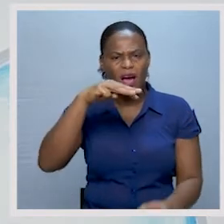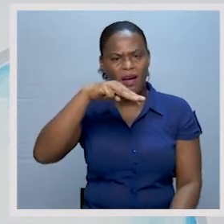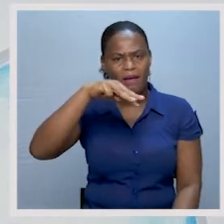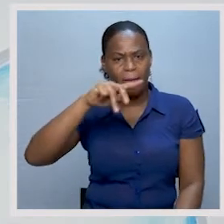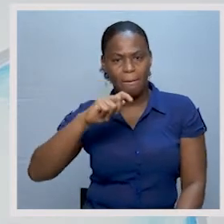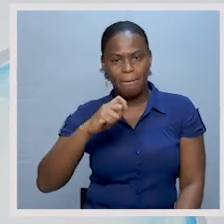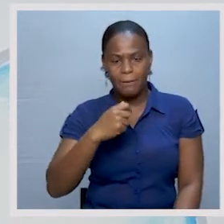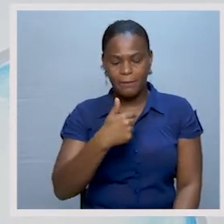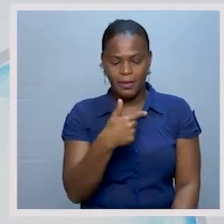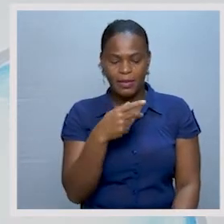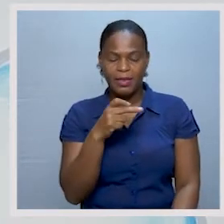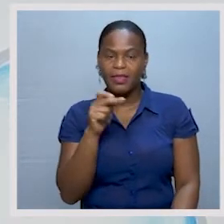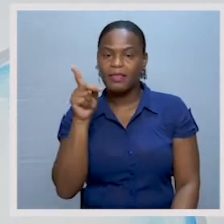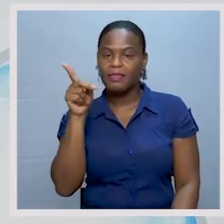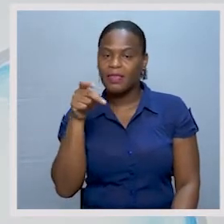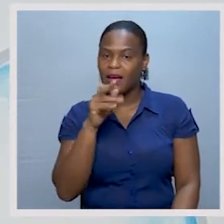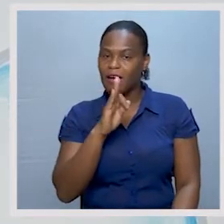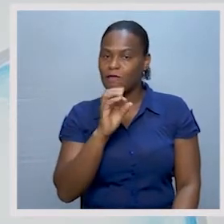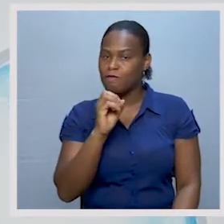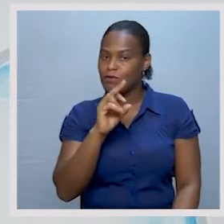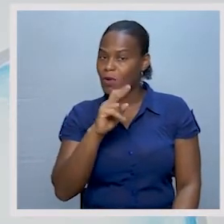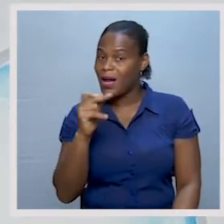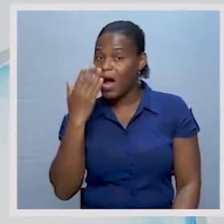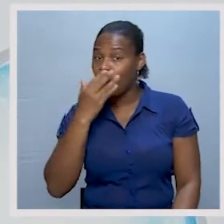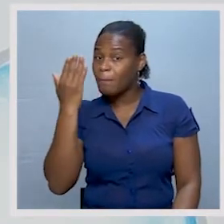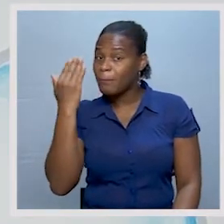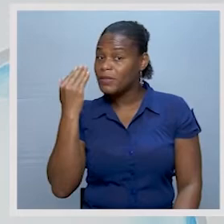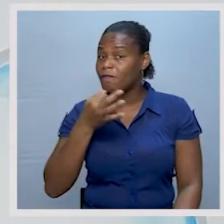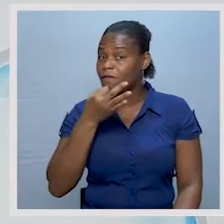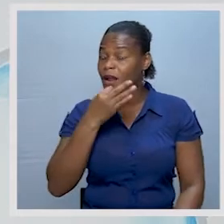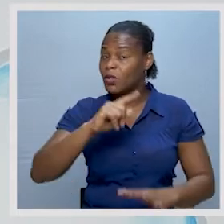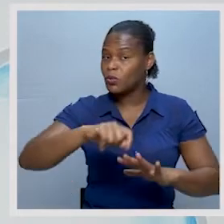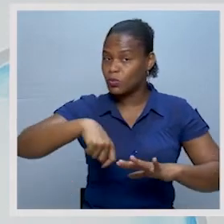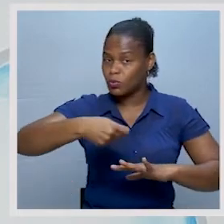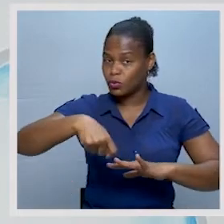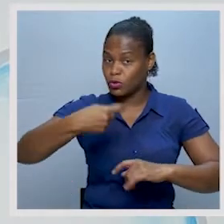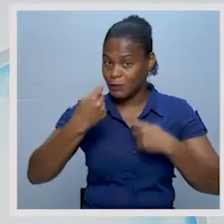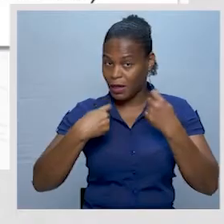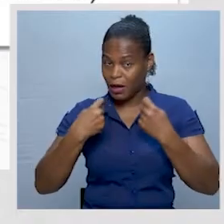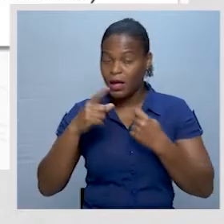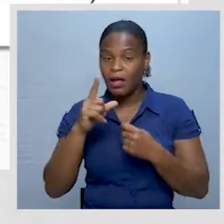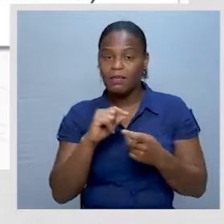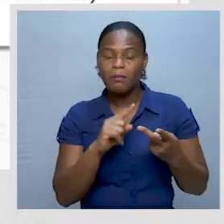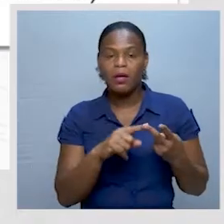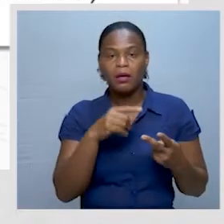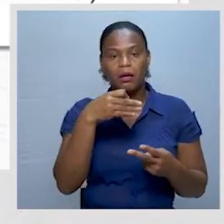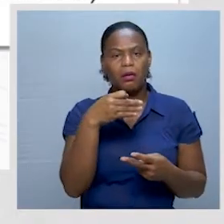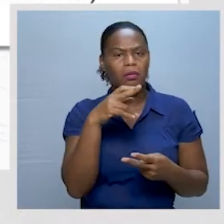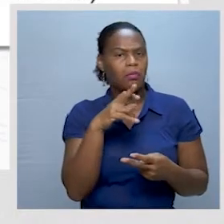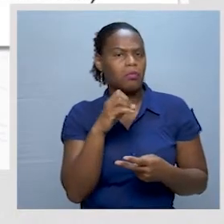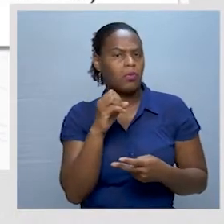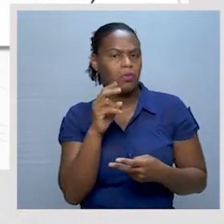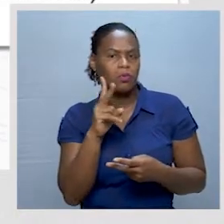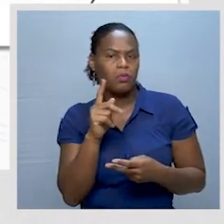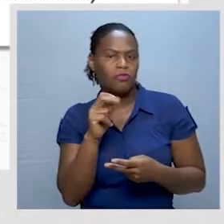metáforas, aquilo que nós falamos na aula passada sobre os recursos estilísticos. Então, metáforas, vamos encontrar também